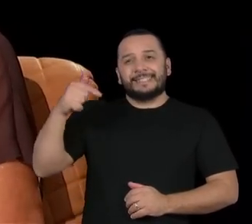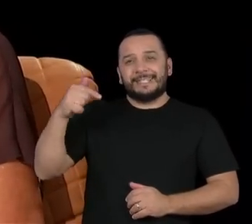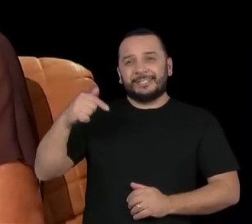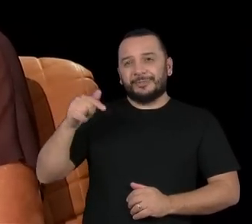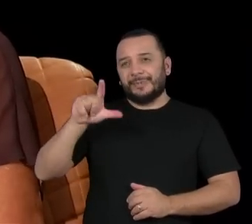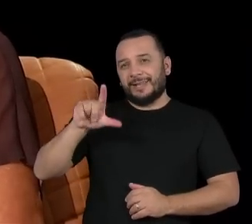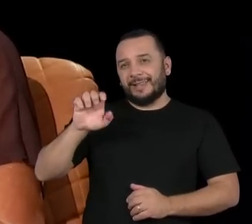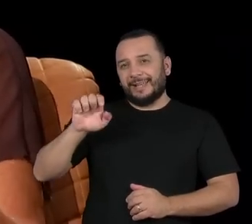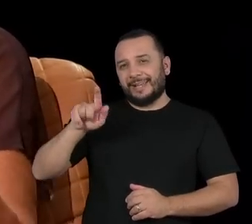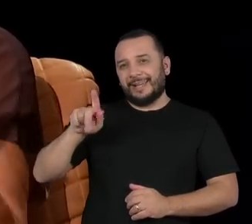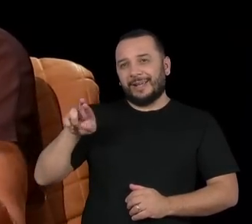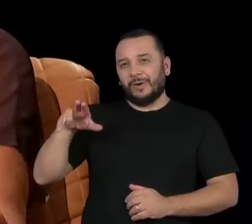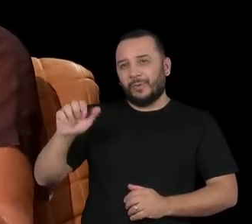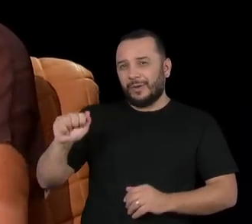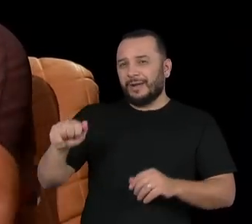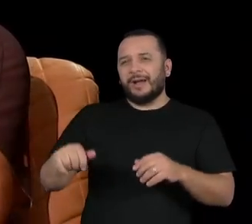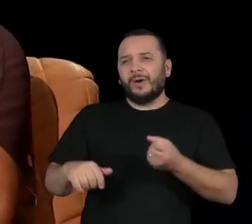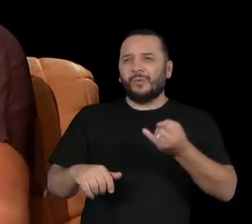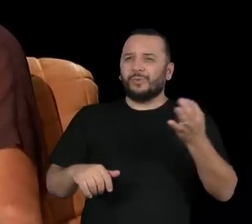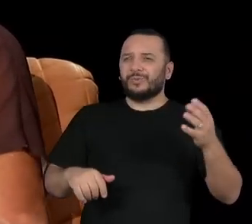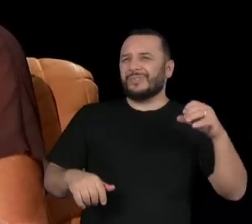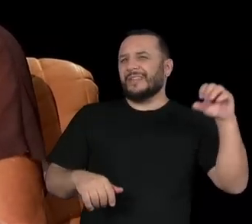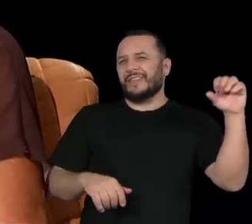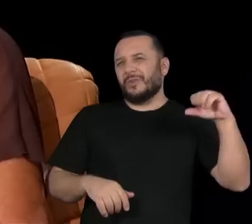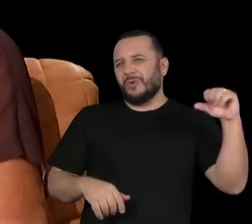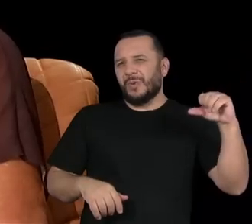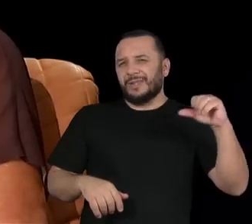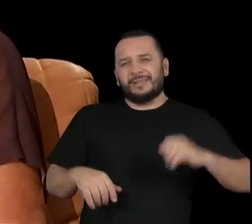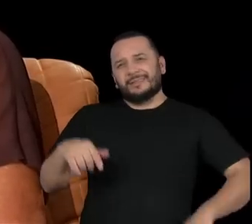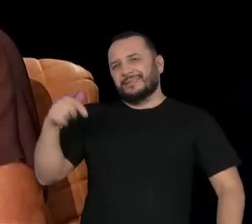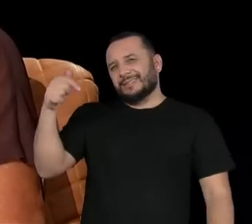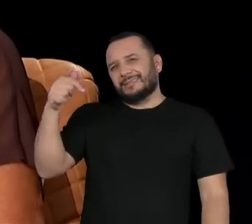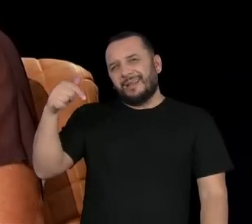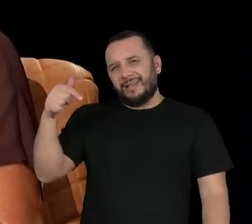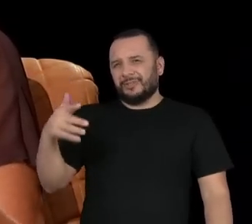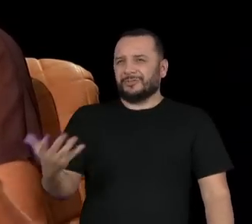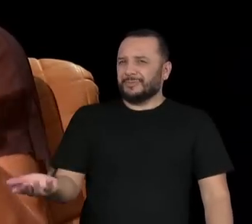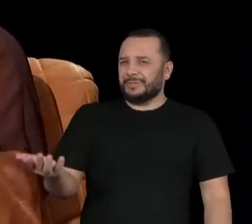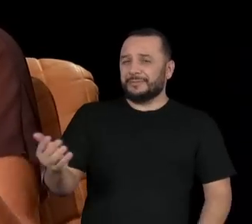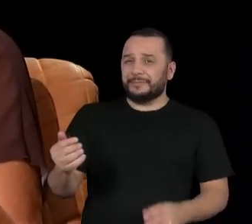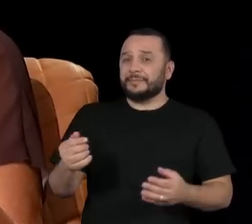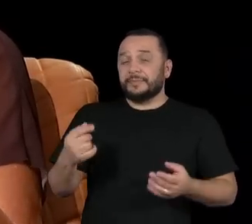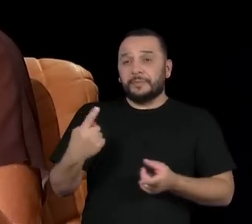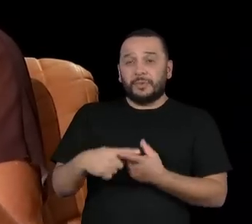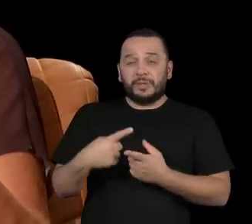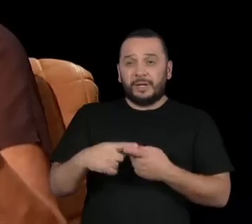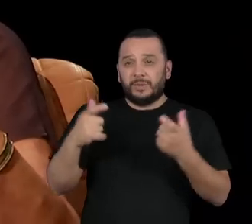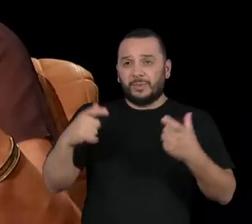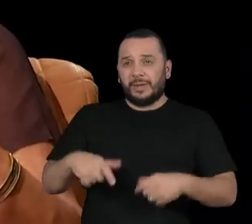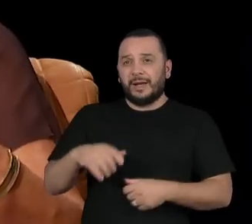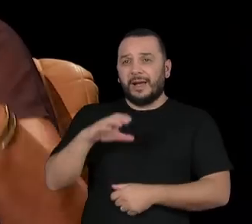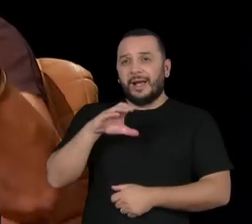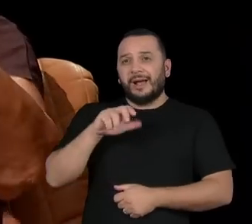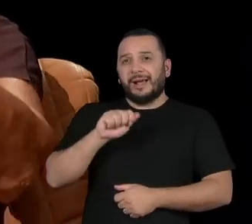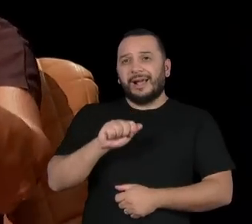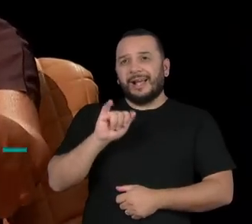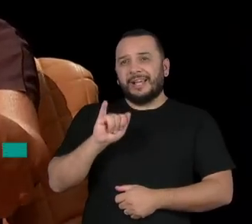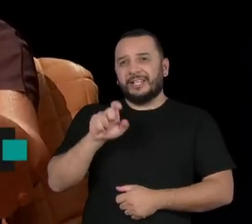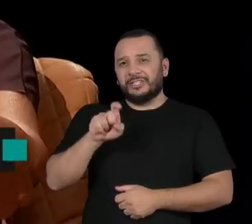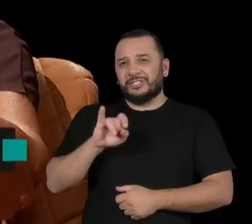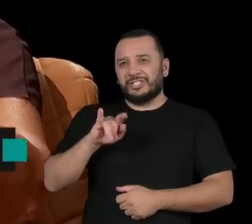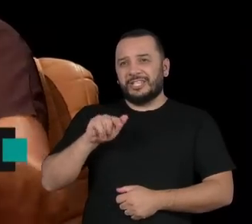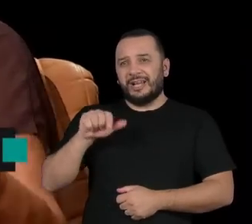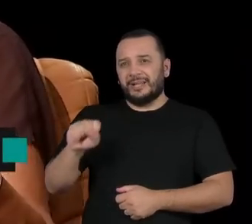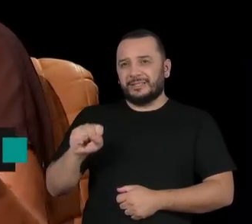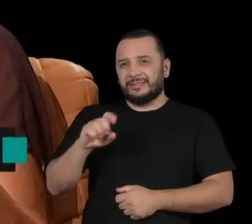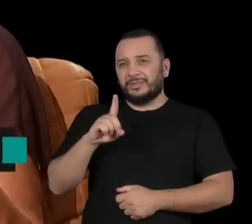Nona Légua. Uns diziam nona, outros diziam Sétima Légua, porque em Caxias do Sul era longe do